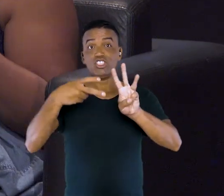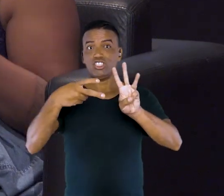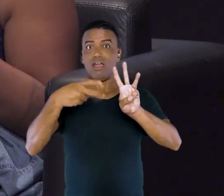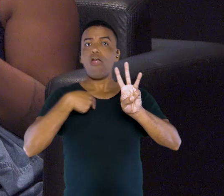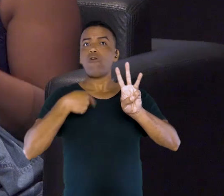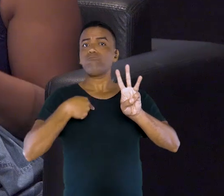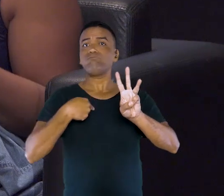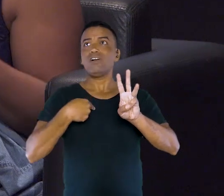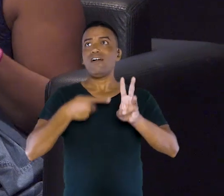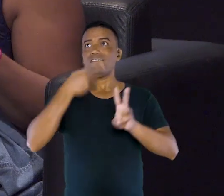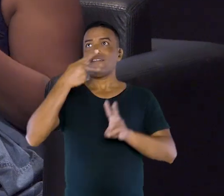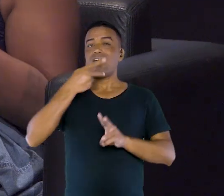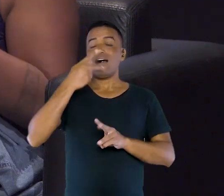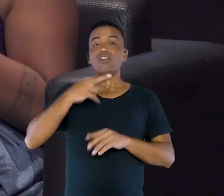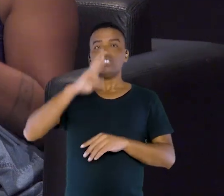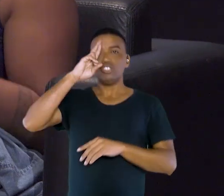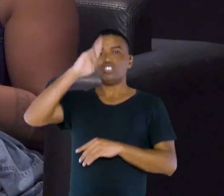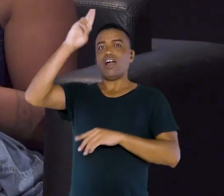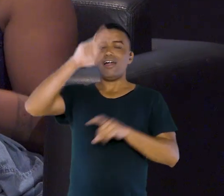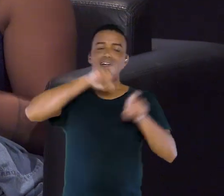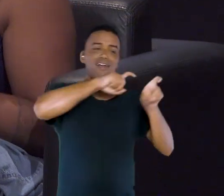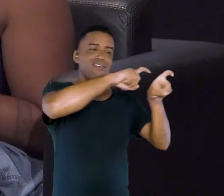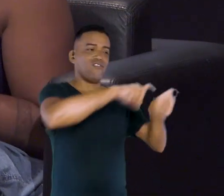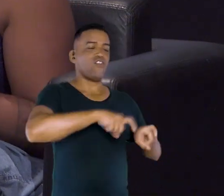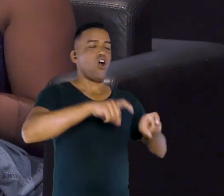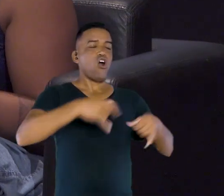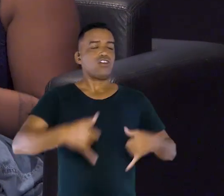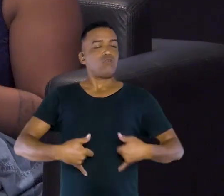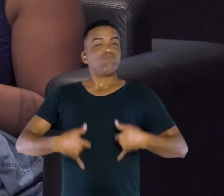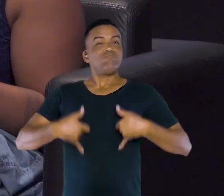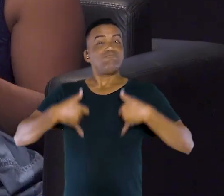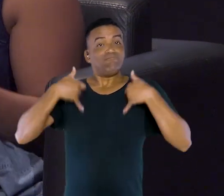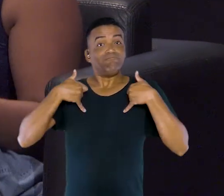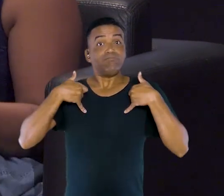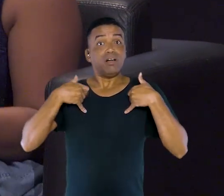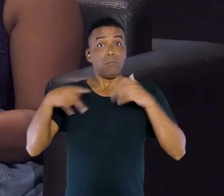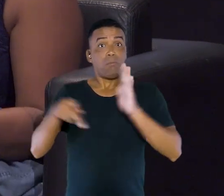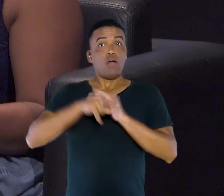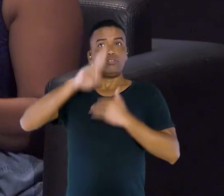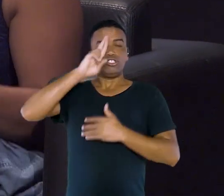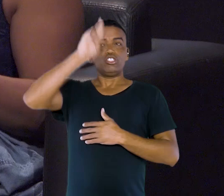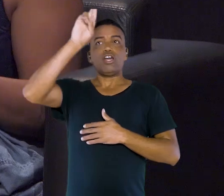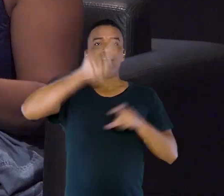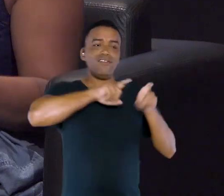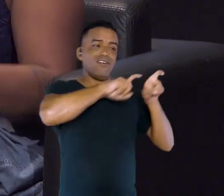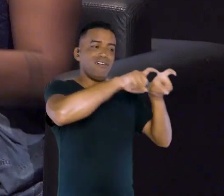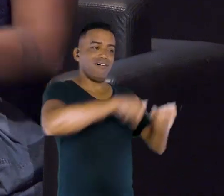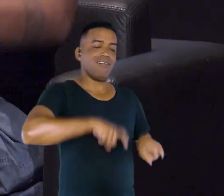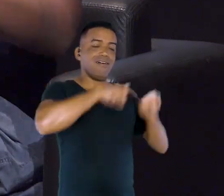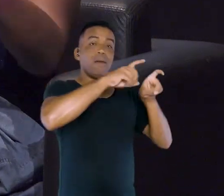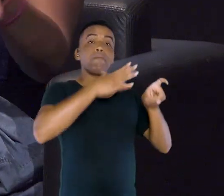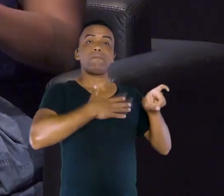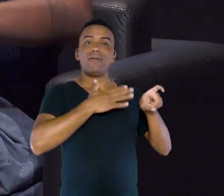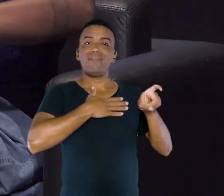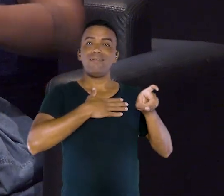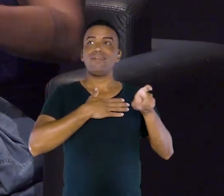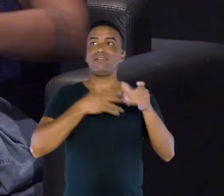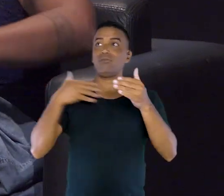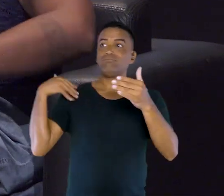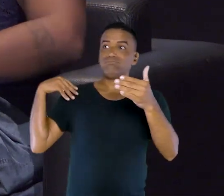que hoje eu me considero uma dona de roça, eu tenho muito orgulho de ser uma dona de roça e de